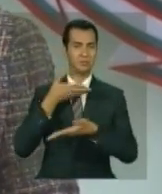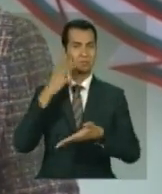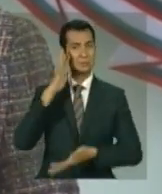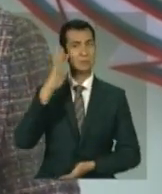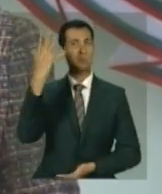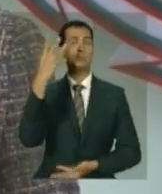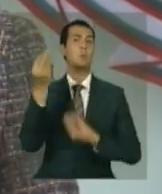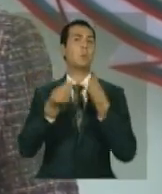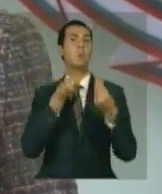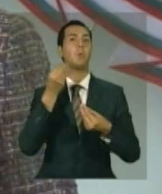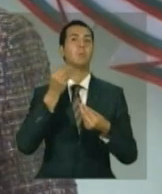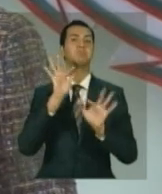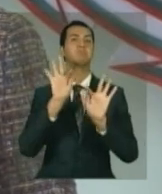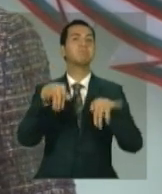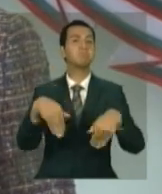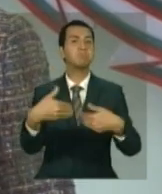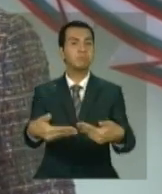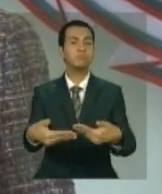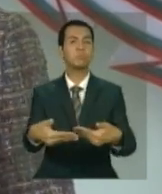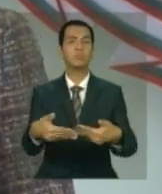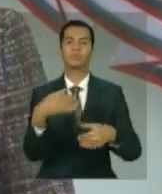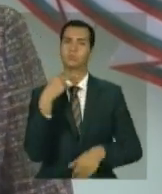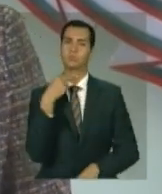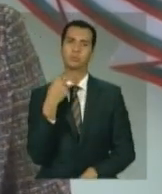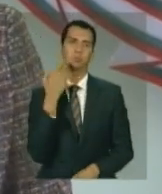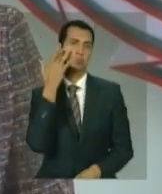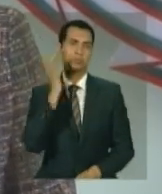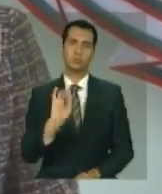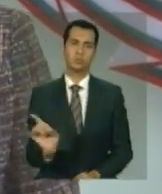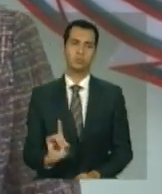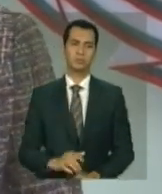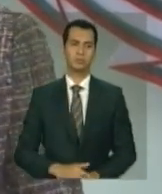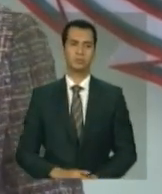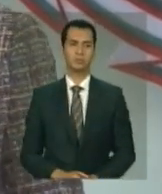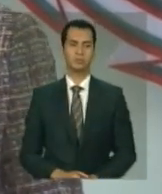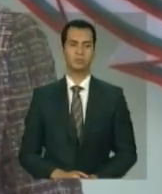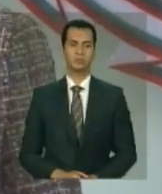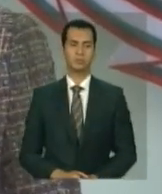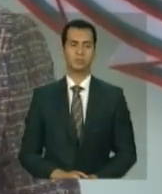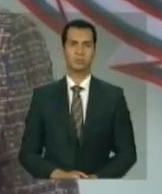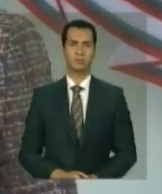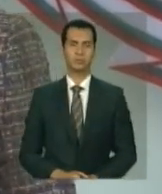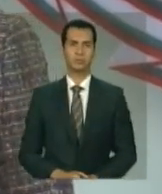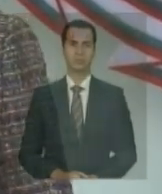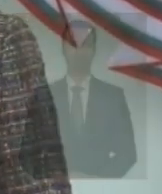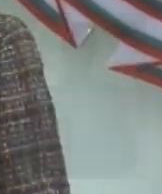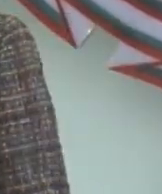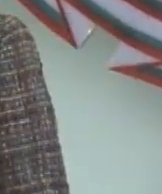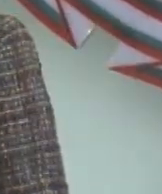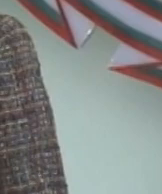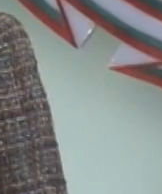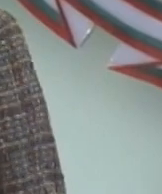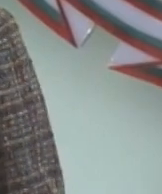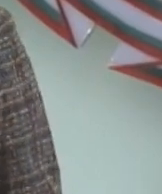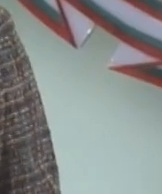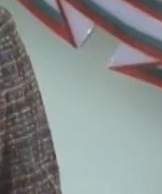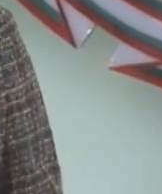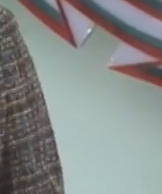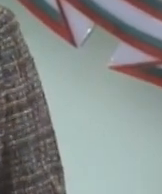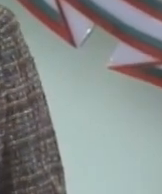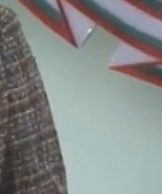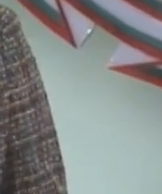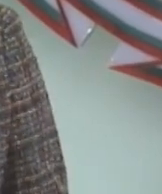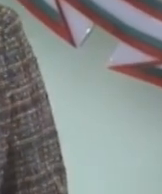definitivas. Temo e... Desculpa. Se tivesse Greenpeace, o mais comparação